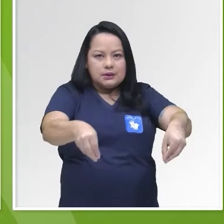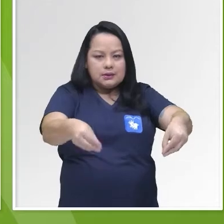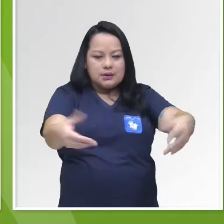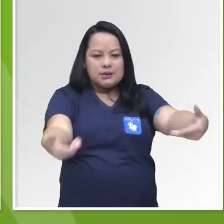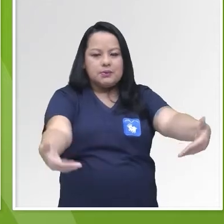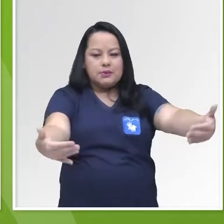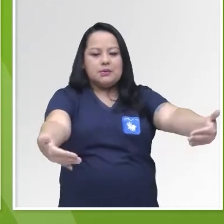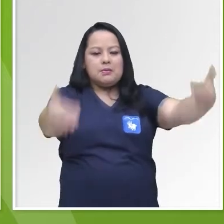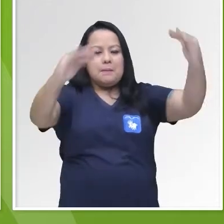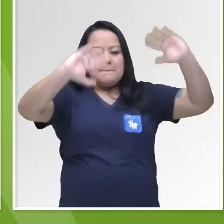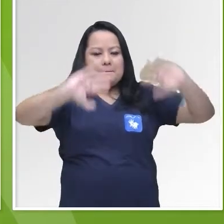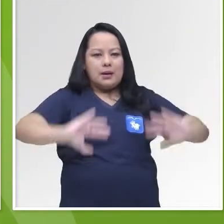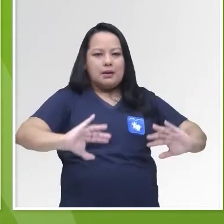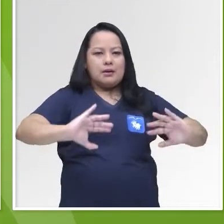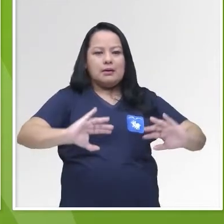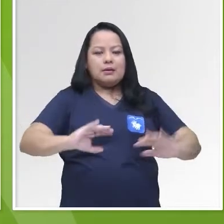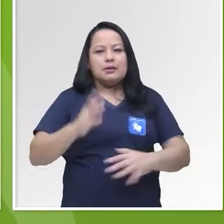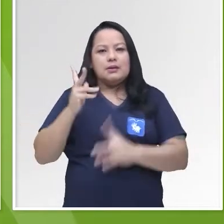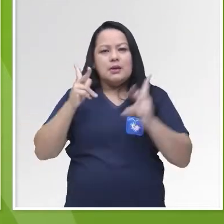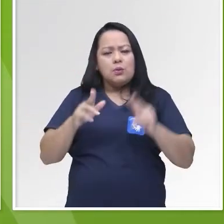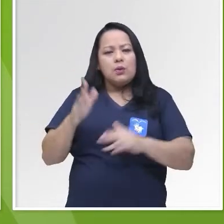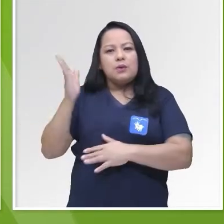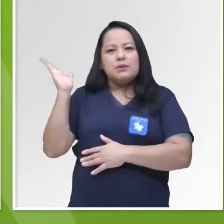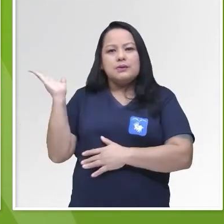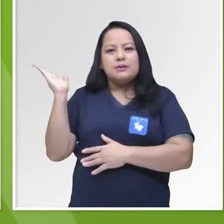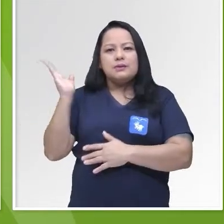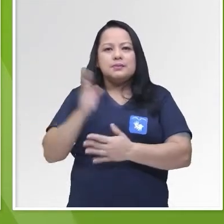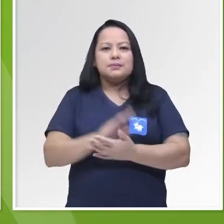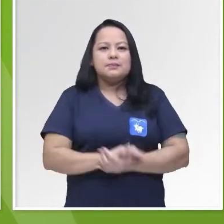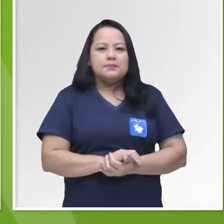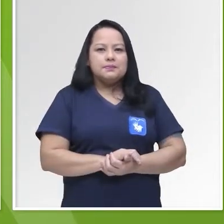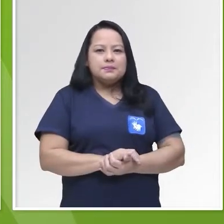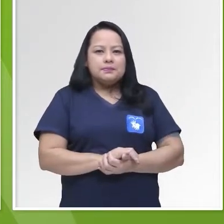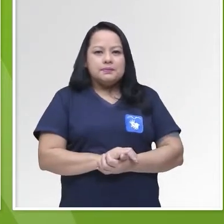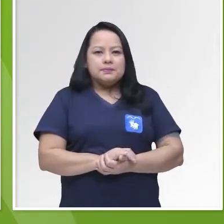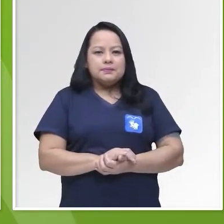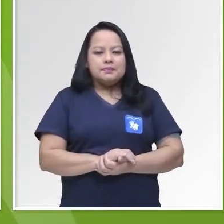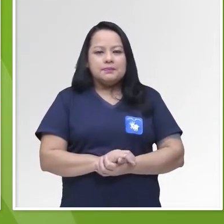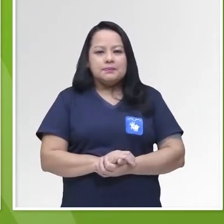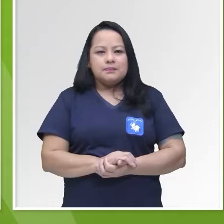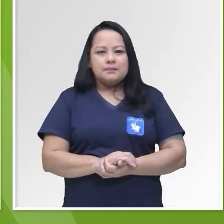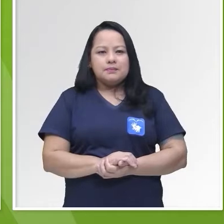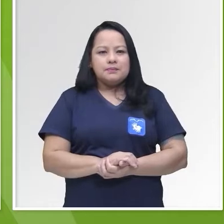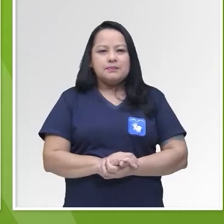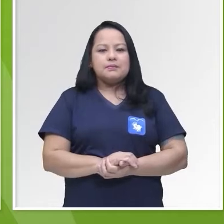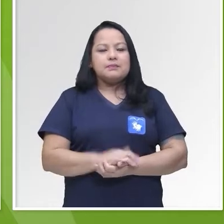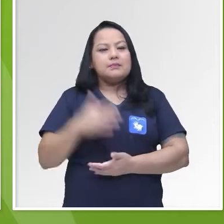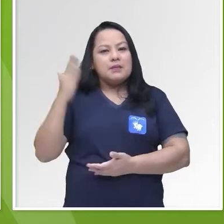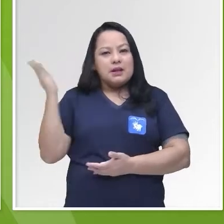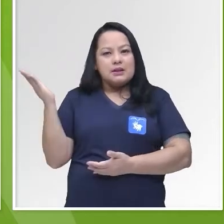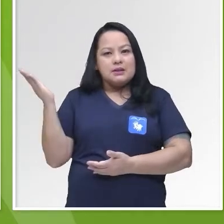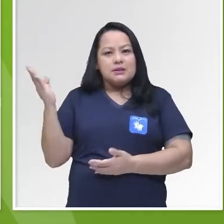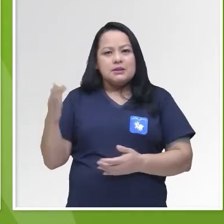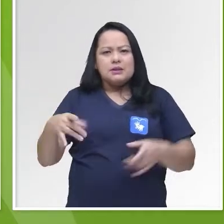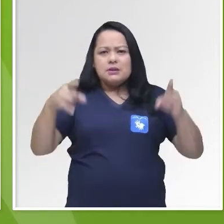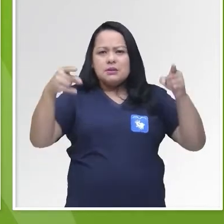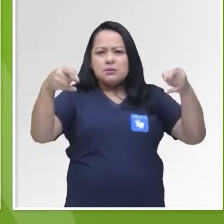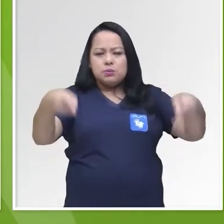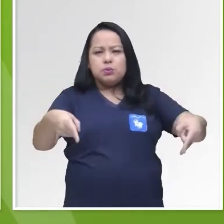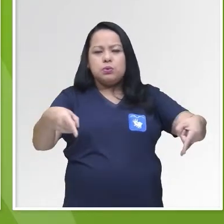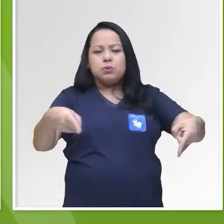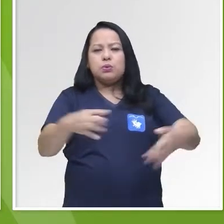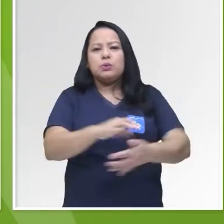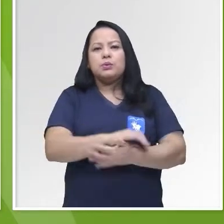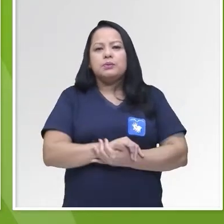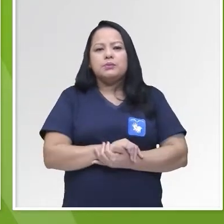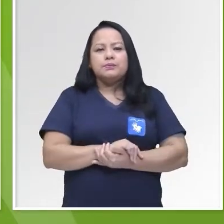Pode mostrar. Isso, olha aí, gente. Eram nessas urnas fúnebres que eles colocavam, né,